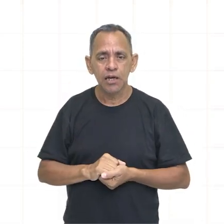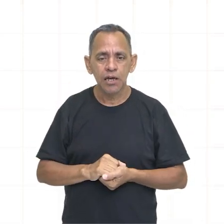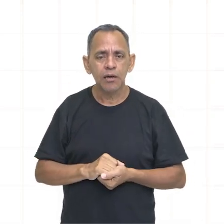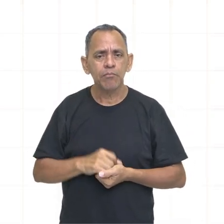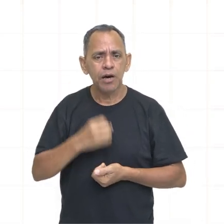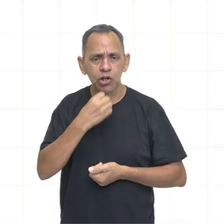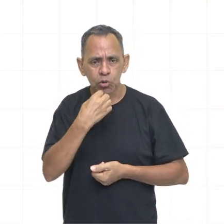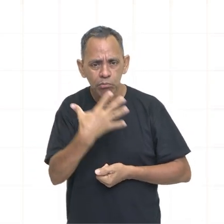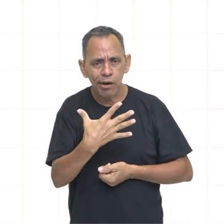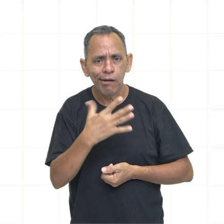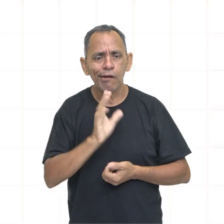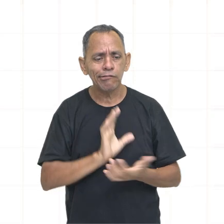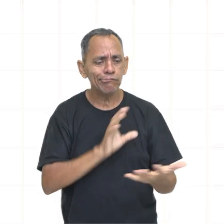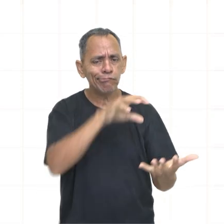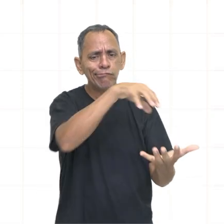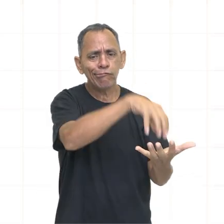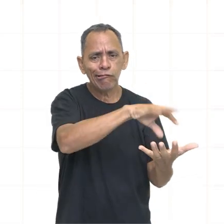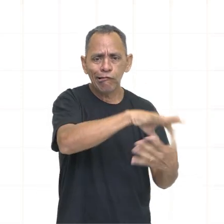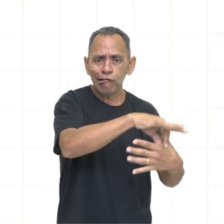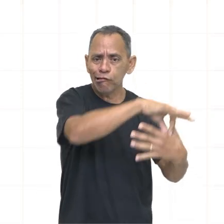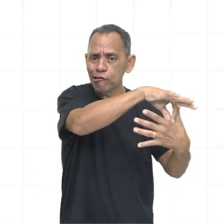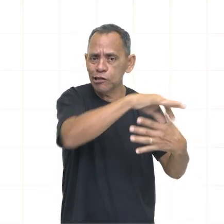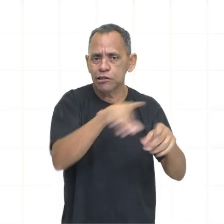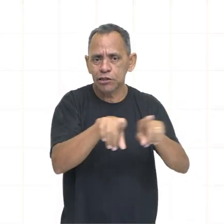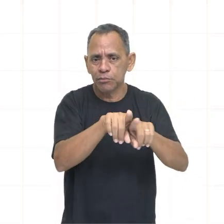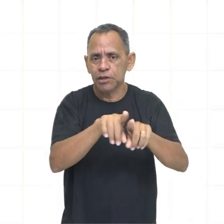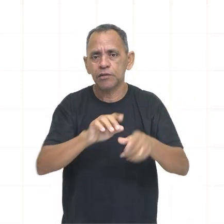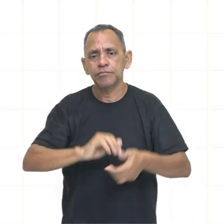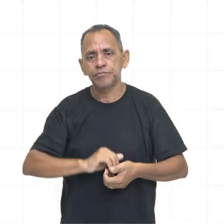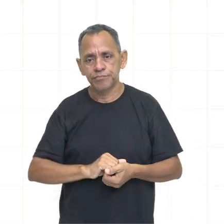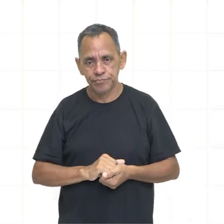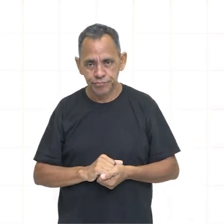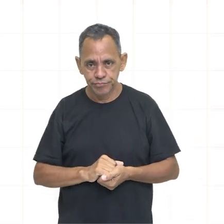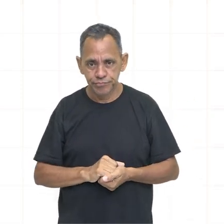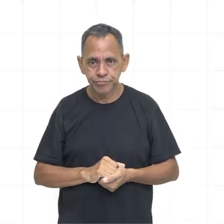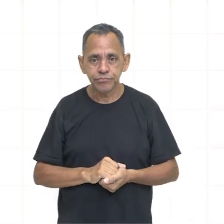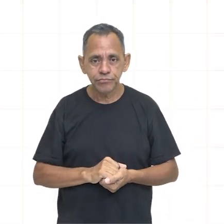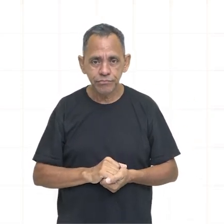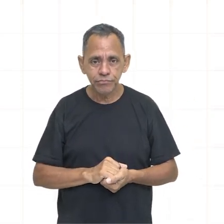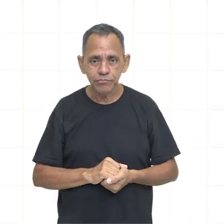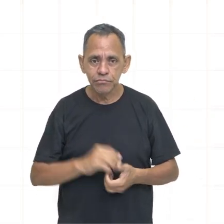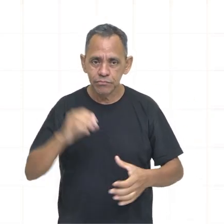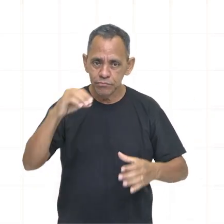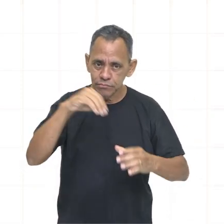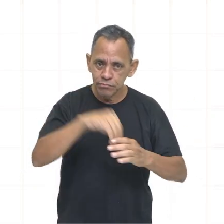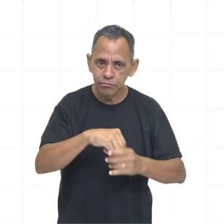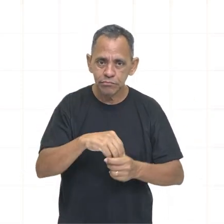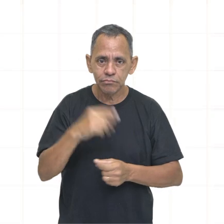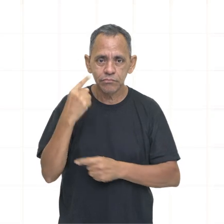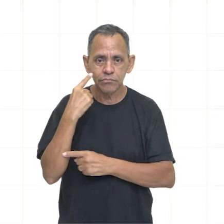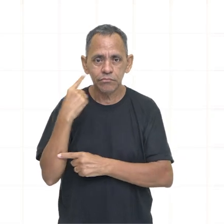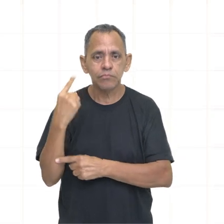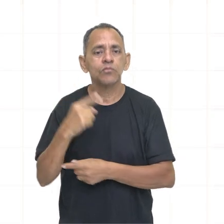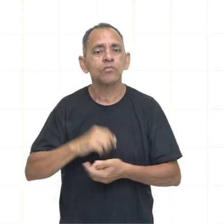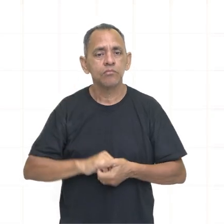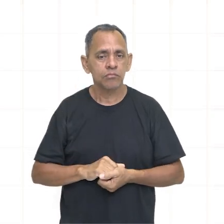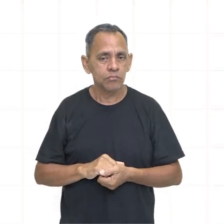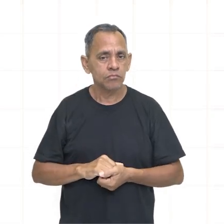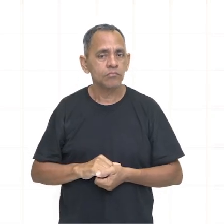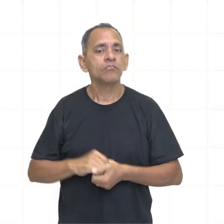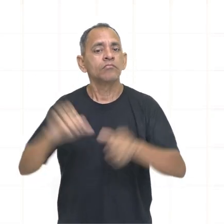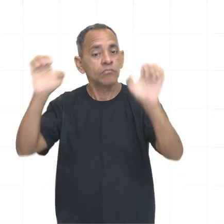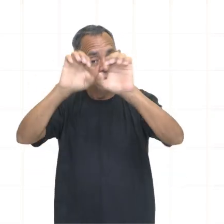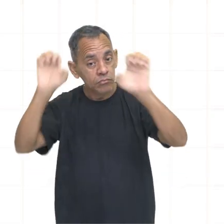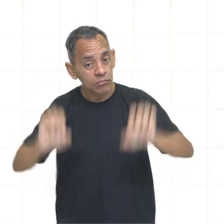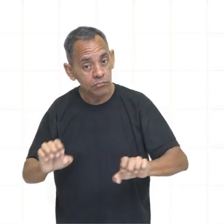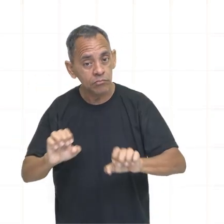para exaltar a figura do líder, ok? Então, estamos aqui inseridos em frente a uma estrutura de repressão